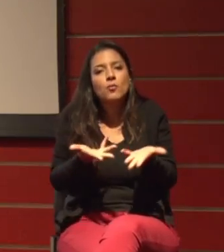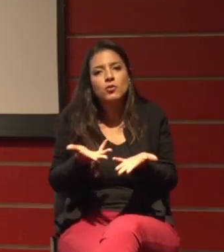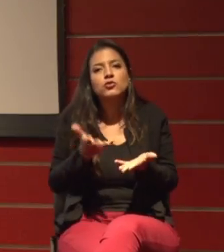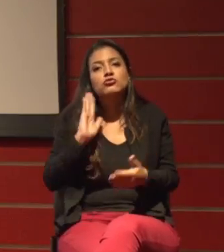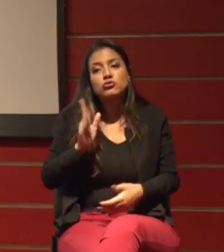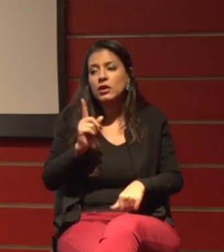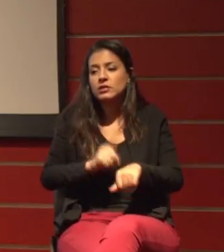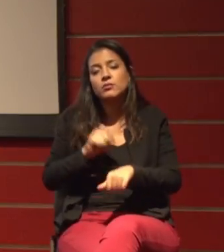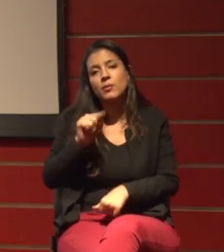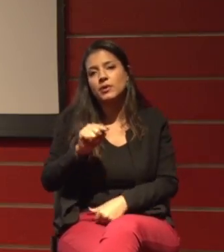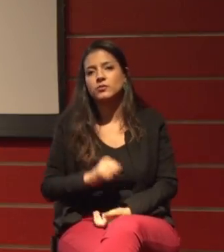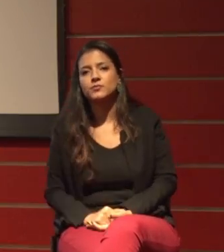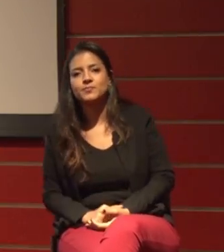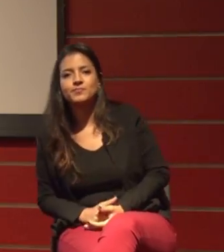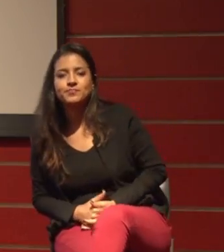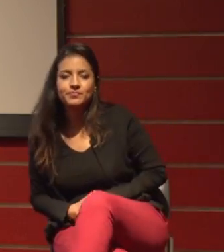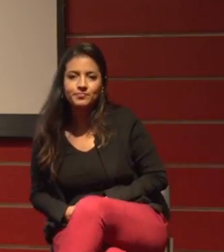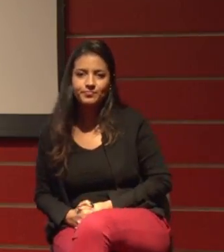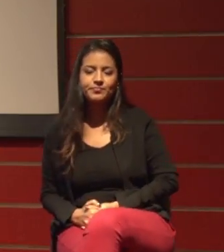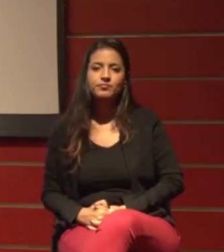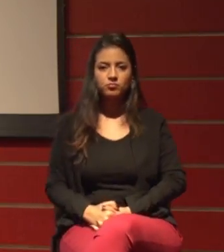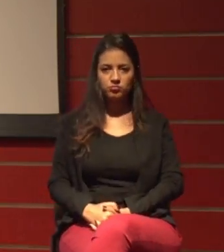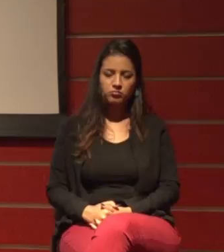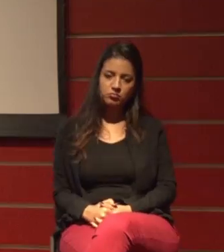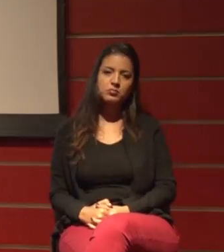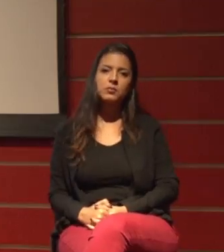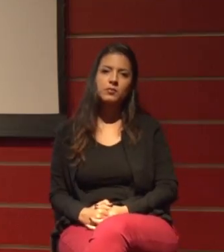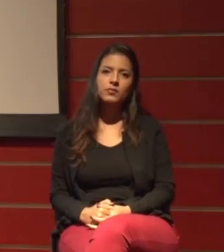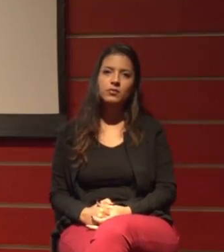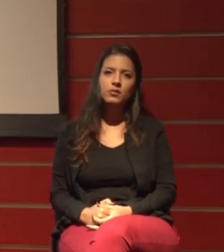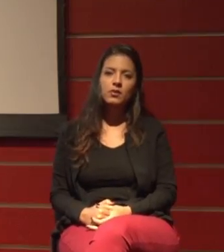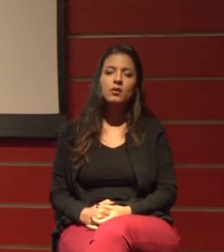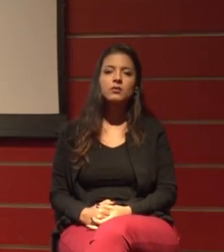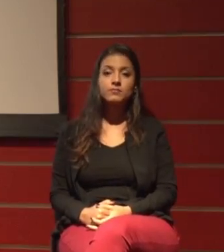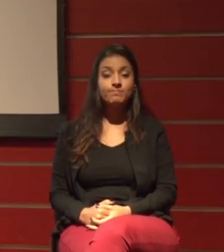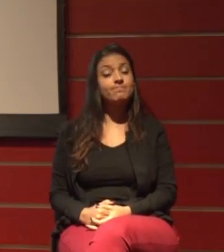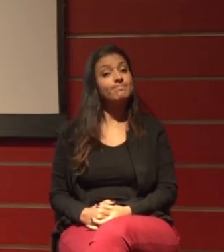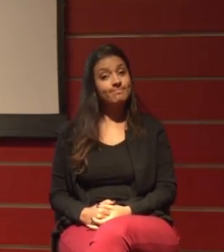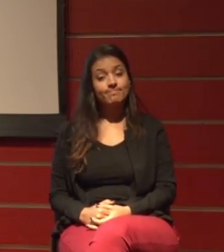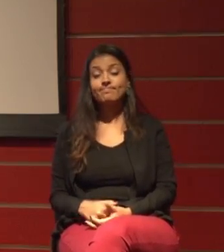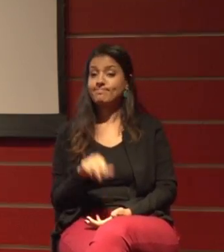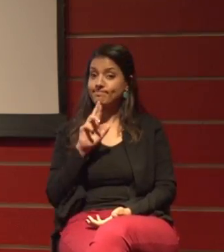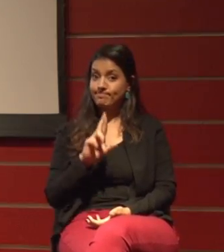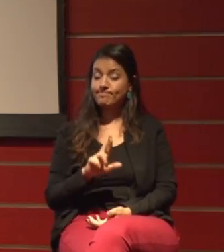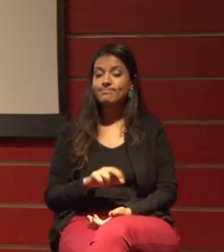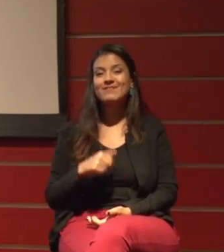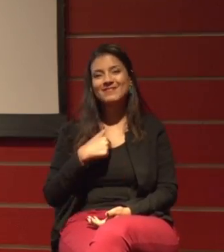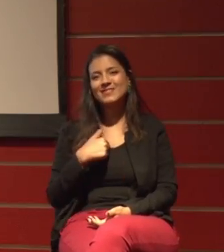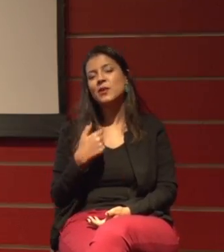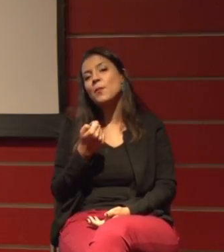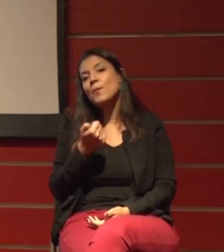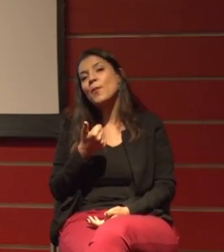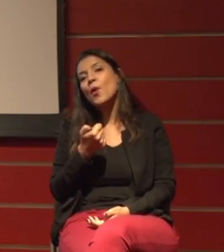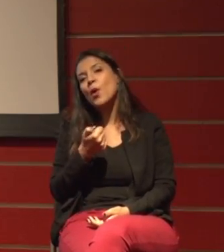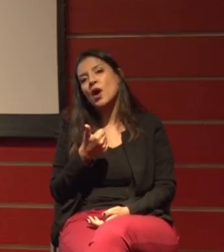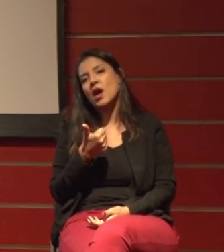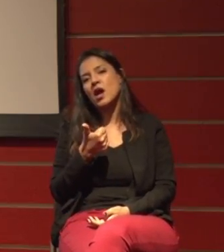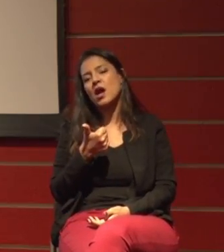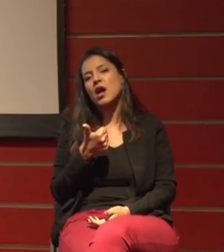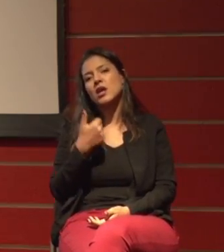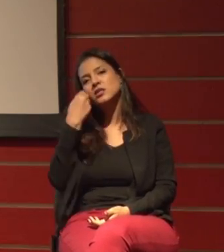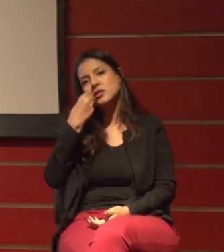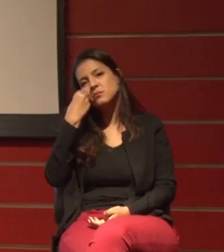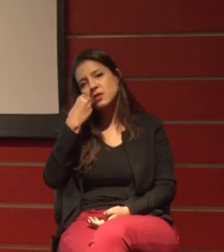momento em que momento que é é eu tenho pouca experiência em em em desenvolvimento de